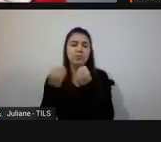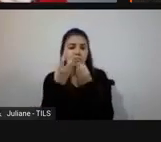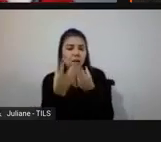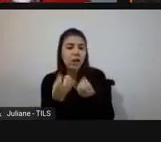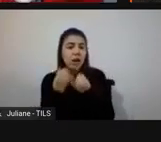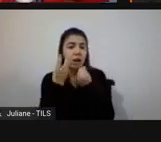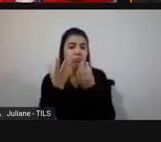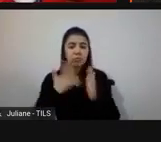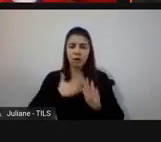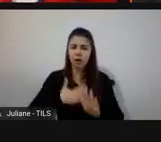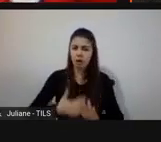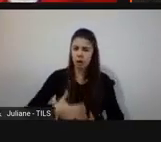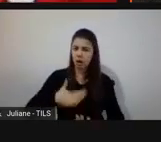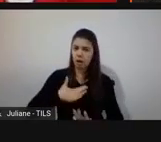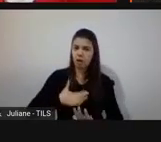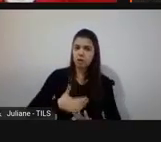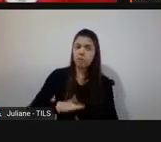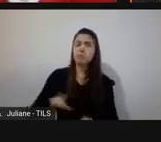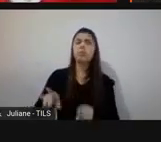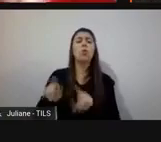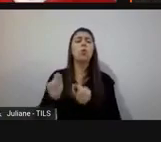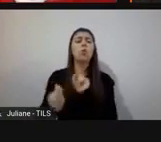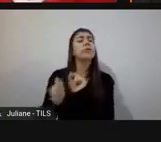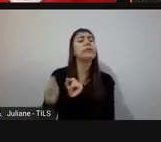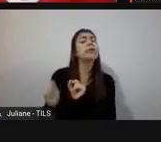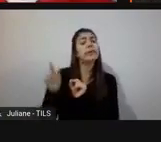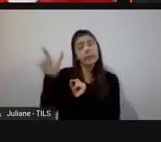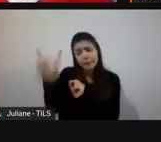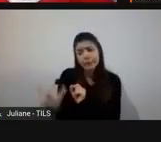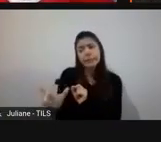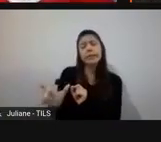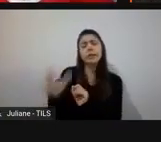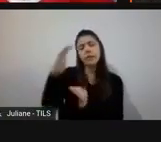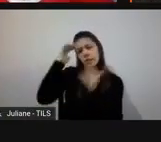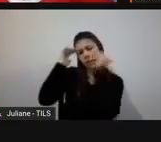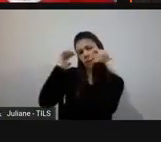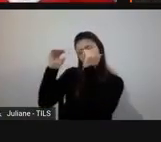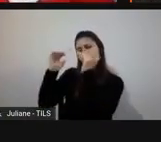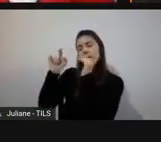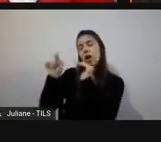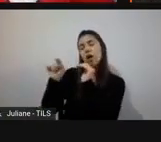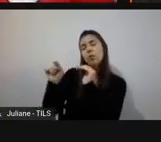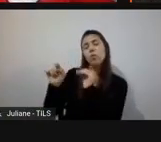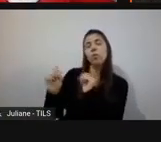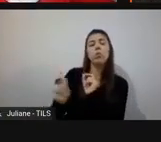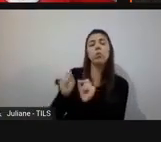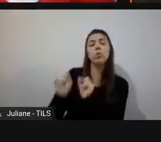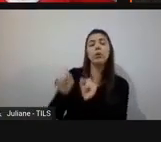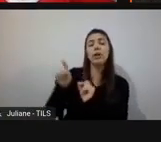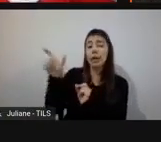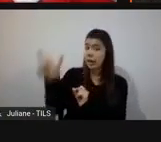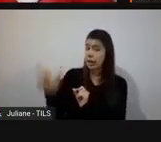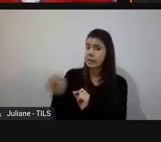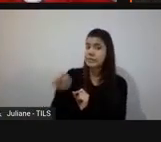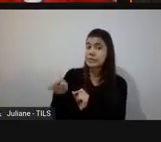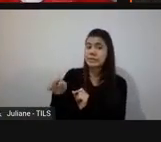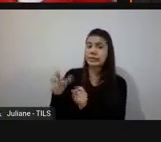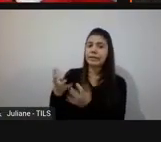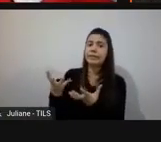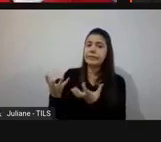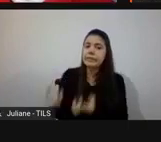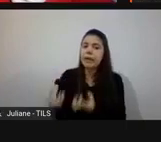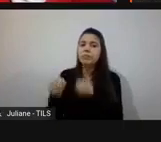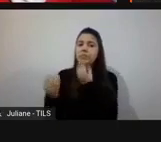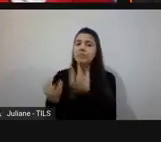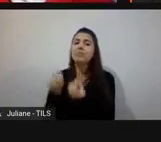que aconteceu e isso precisa ser respeitado. Às vezes, é muito comum isso também na violência contra a mulher, a vítima ela